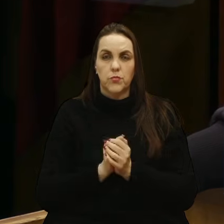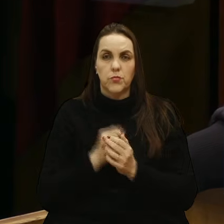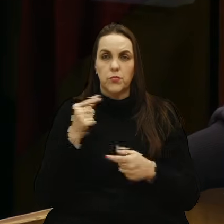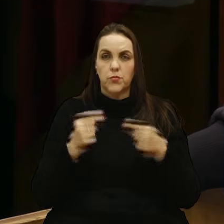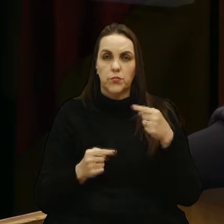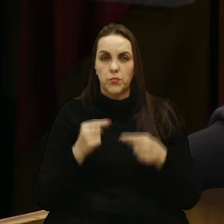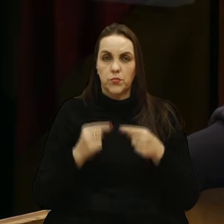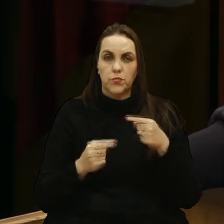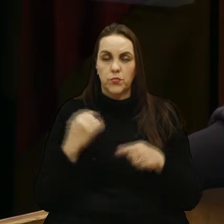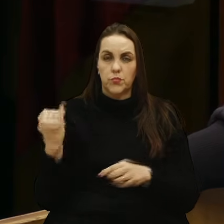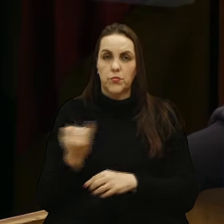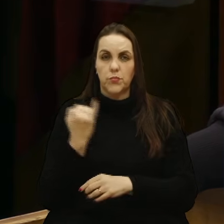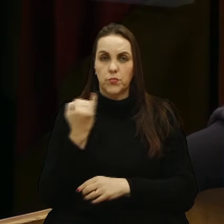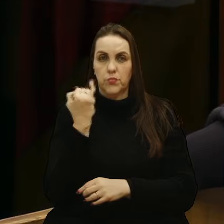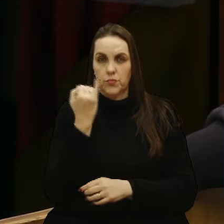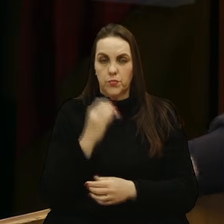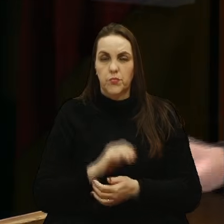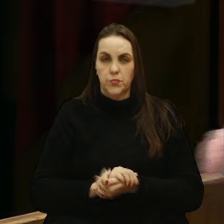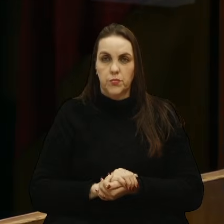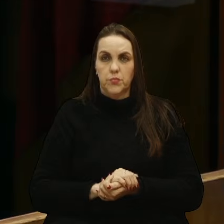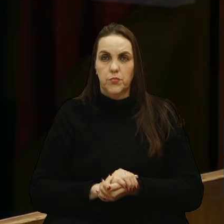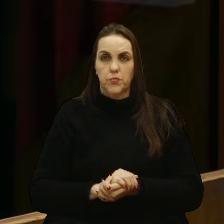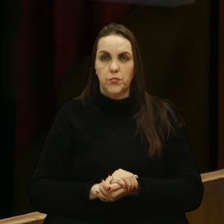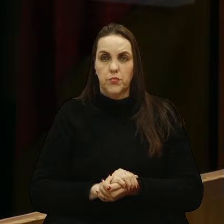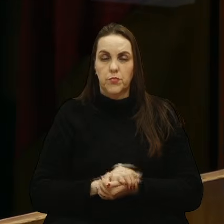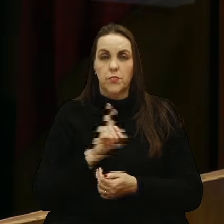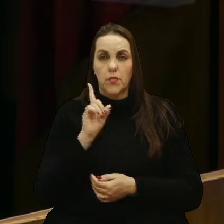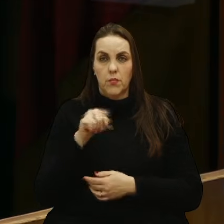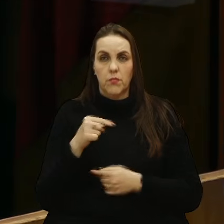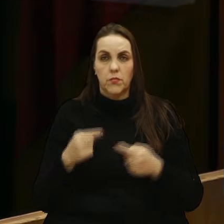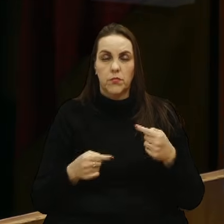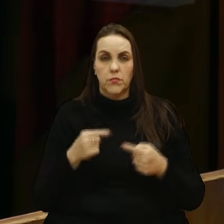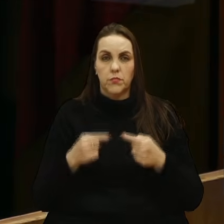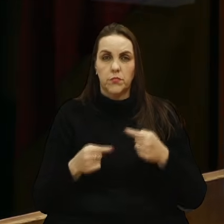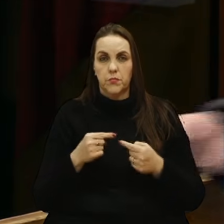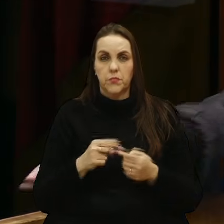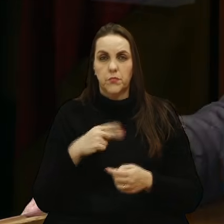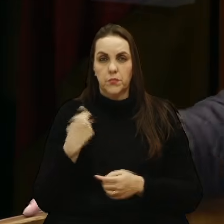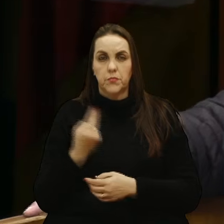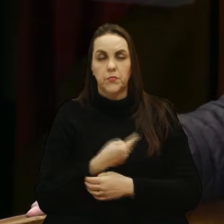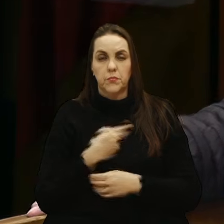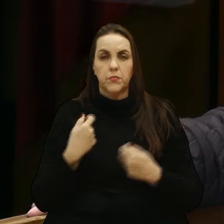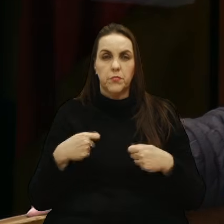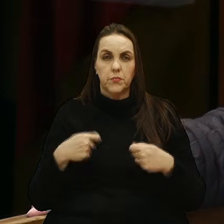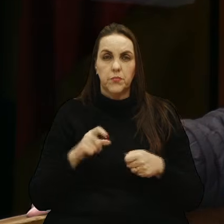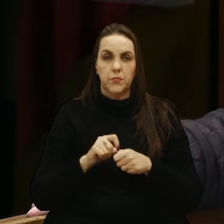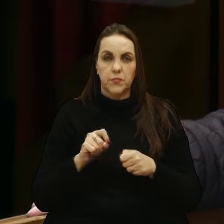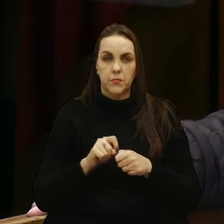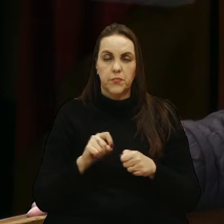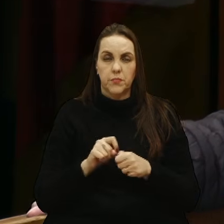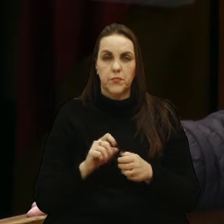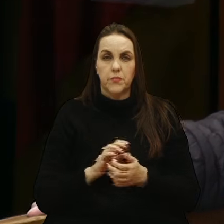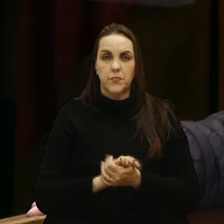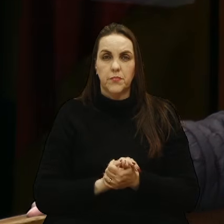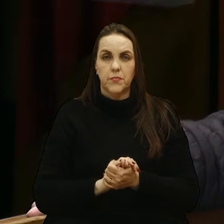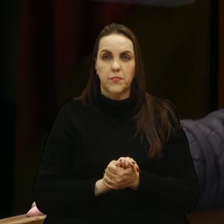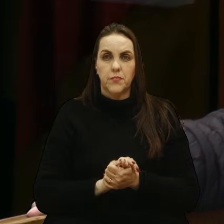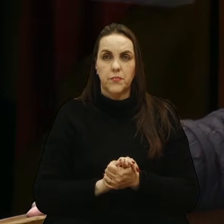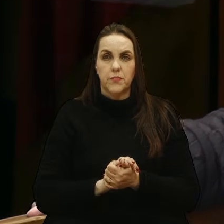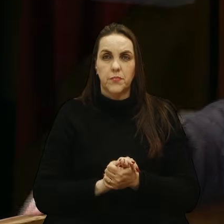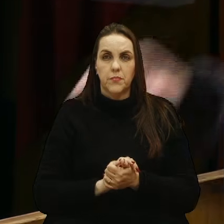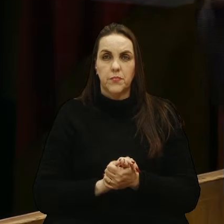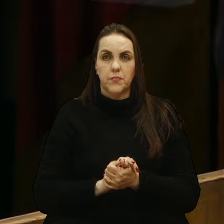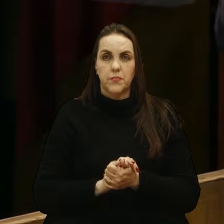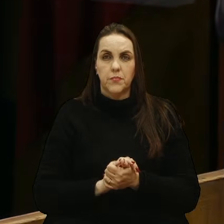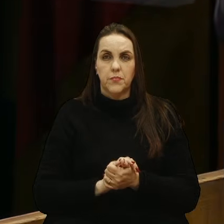importante. É uma discussão que nós precisamos fazer não como os